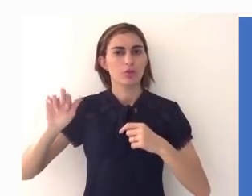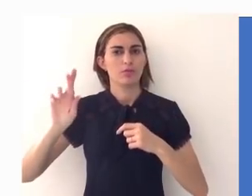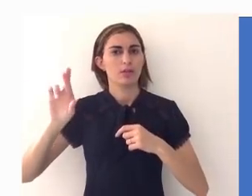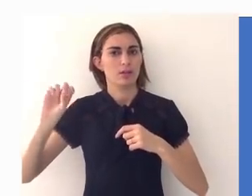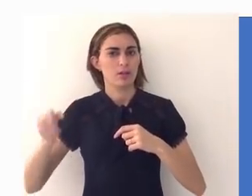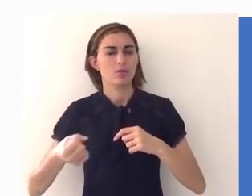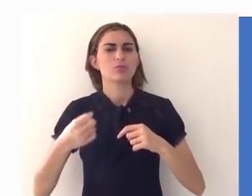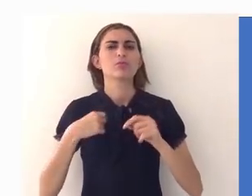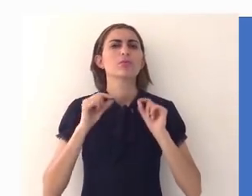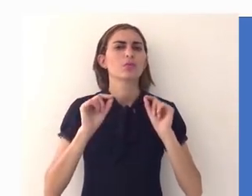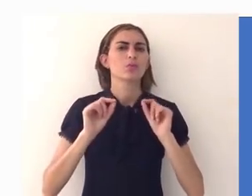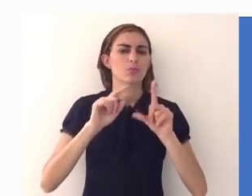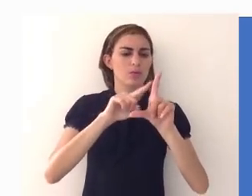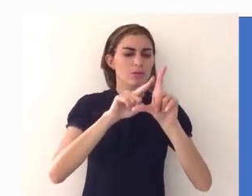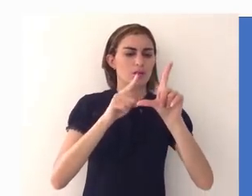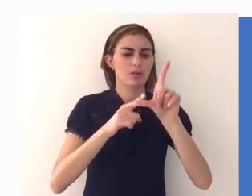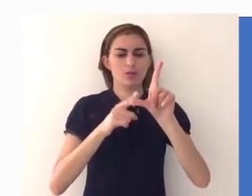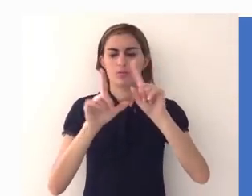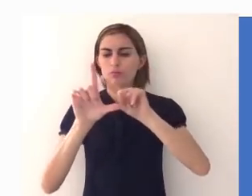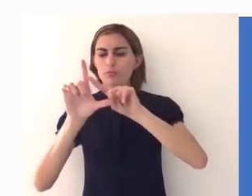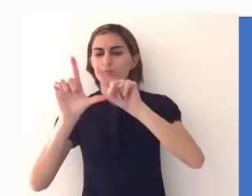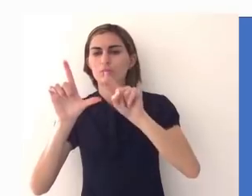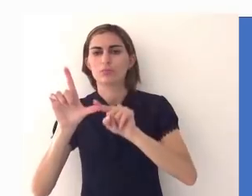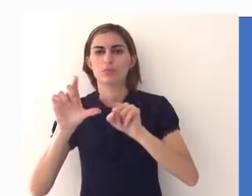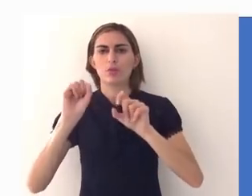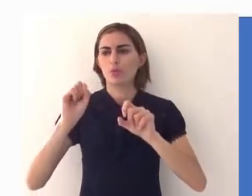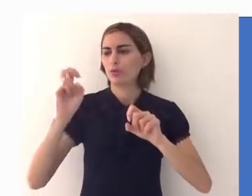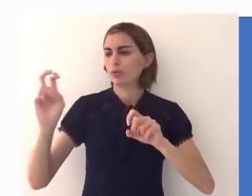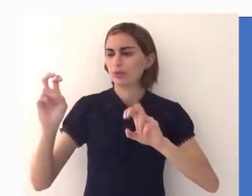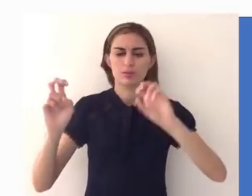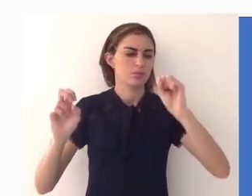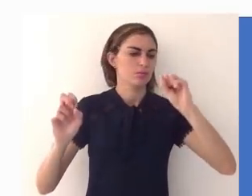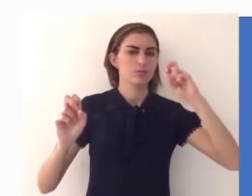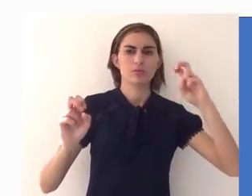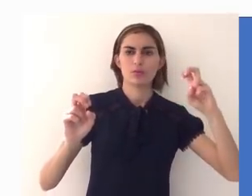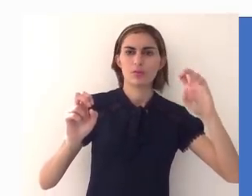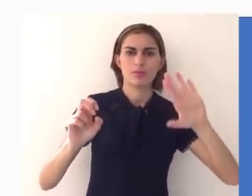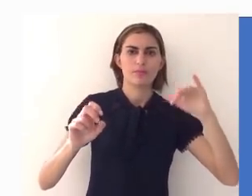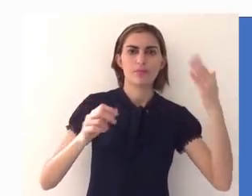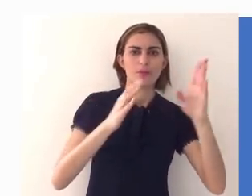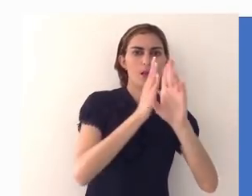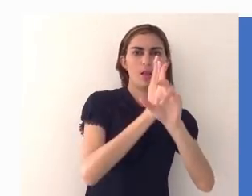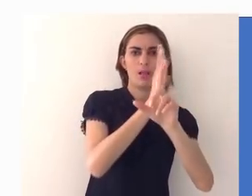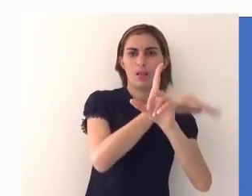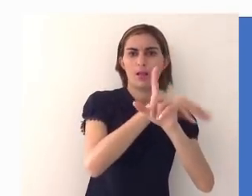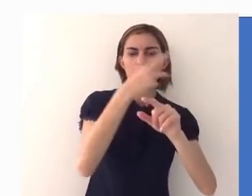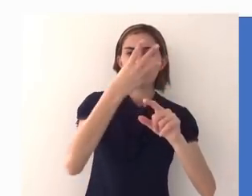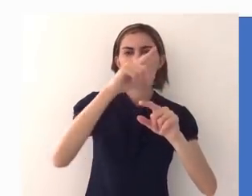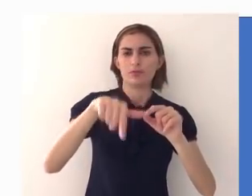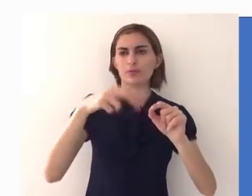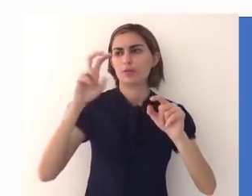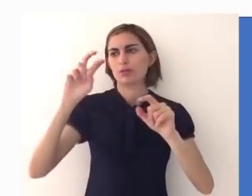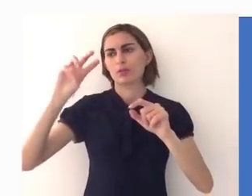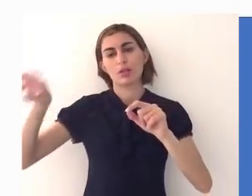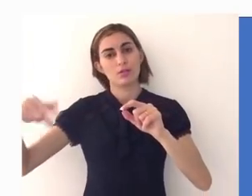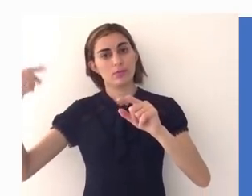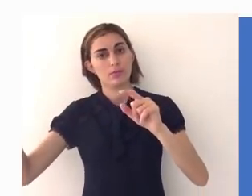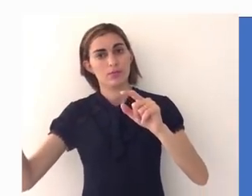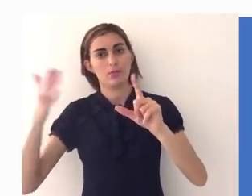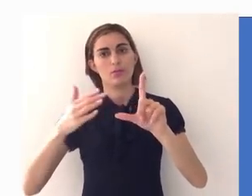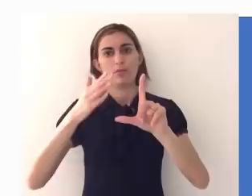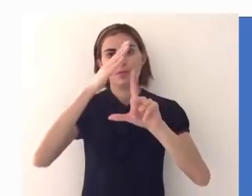típico caso de quê, ó? Ângulo 85, 85. Lado 3,5,